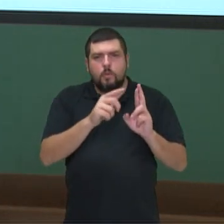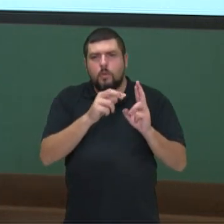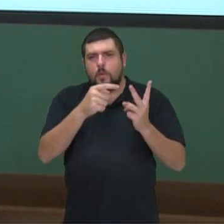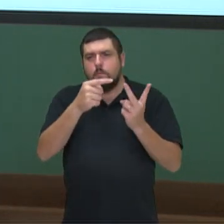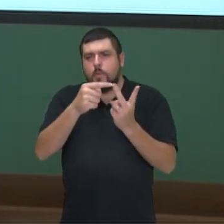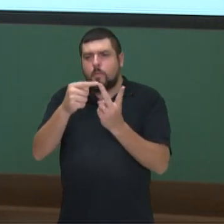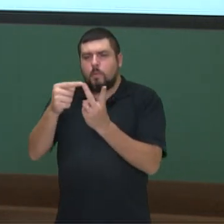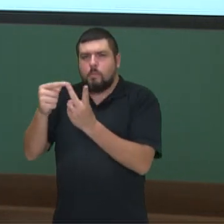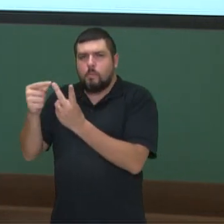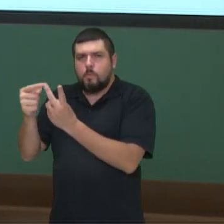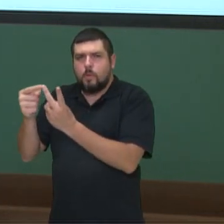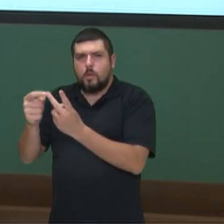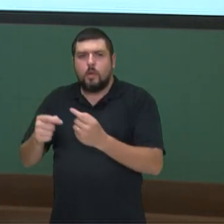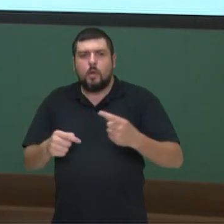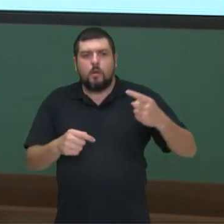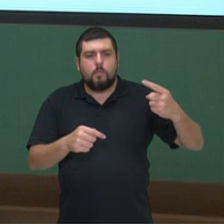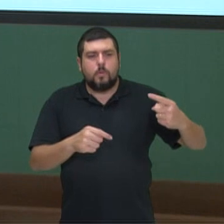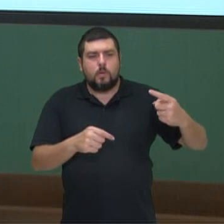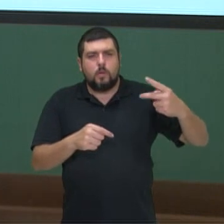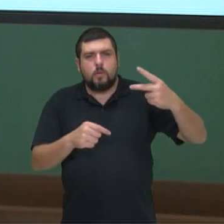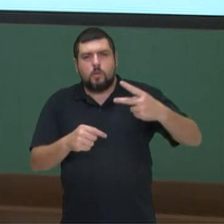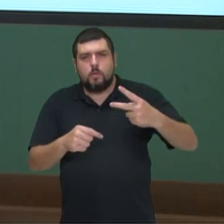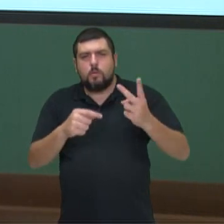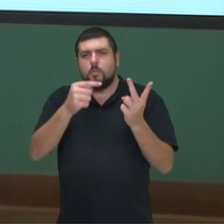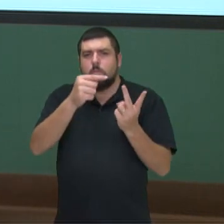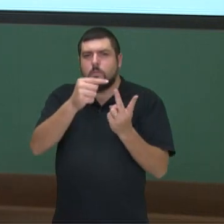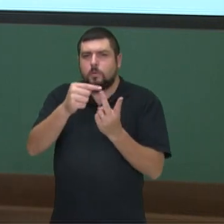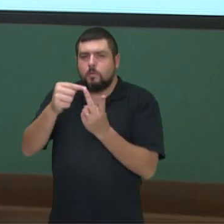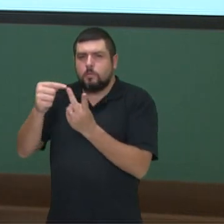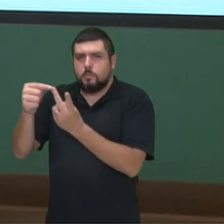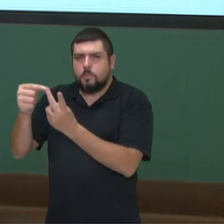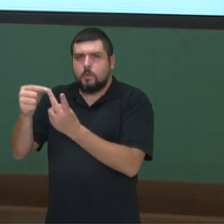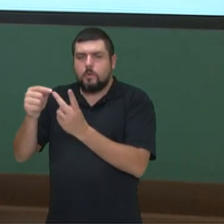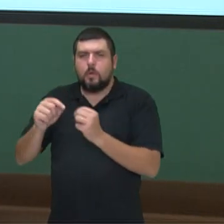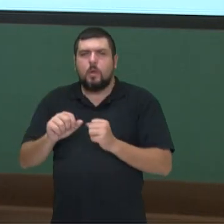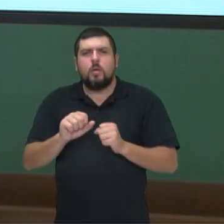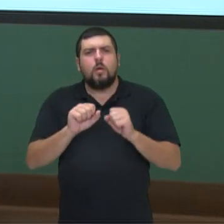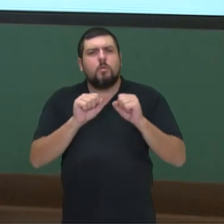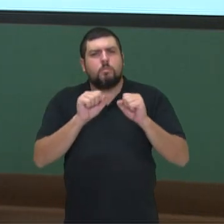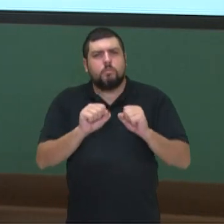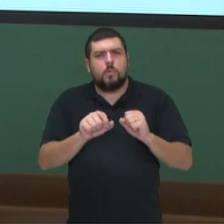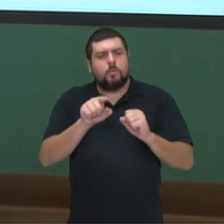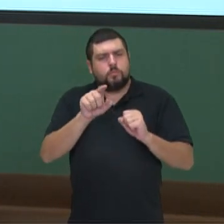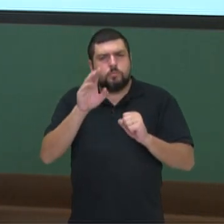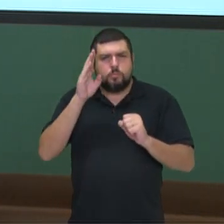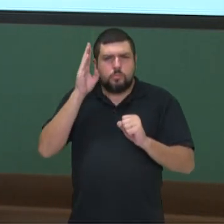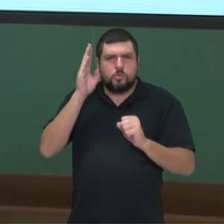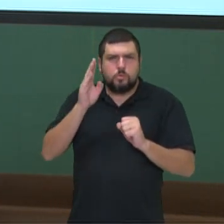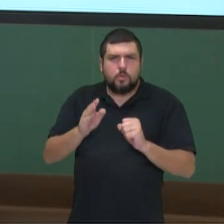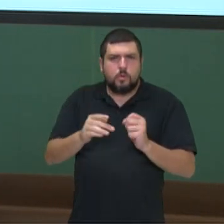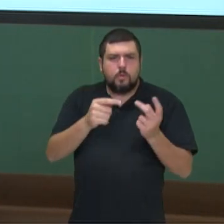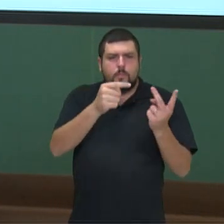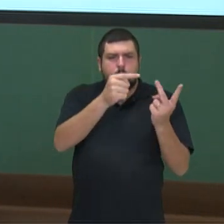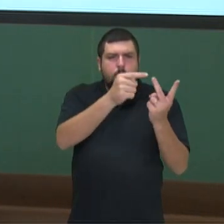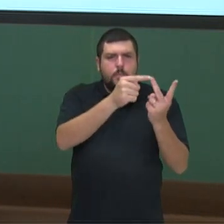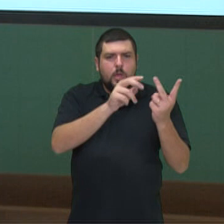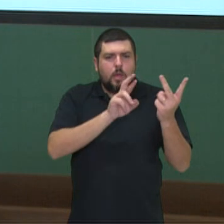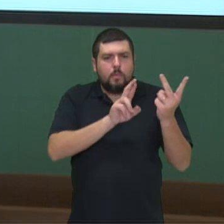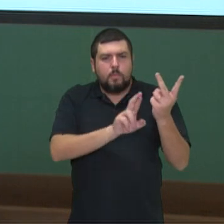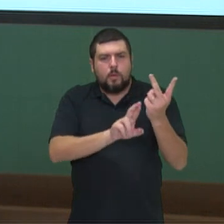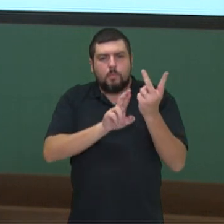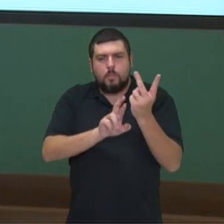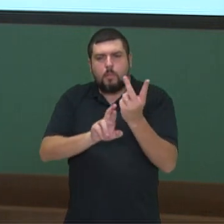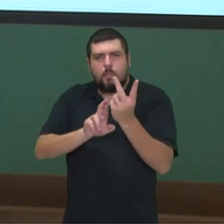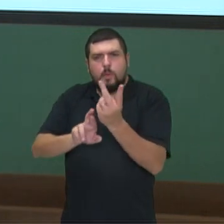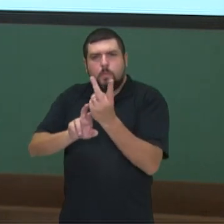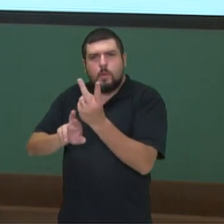copiou todas as raízes. Se você quiser, você já pode resolver todas essas raízes e colocar o